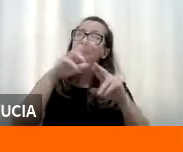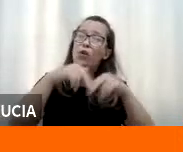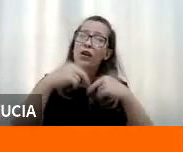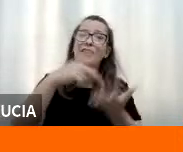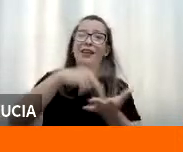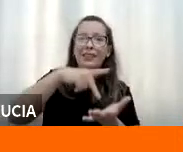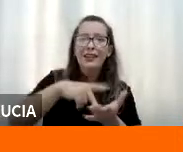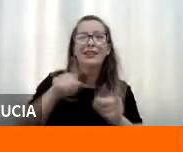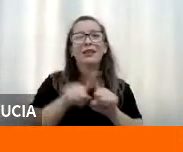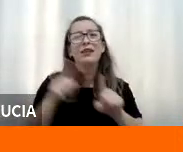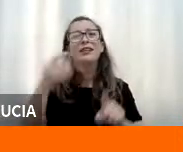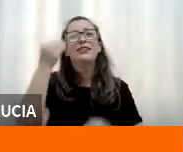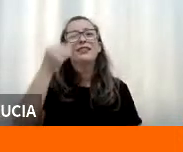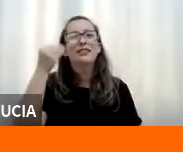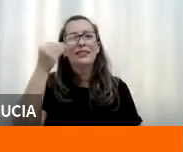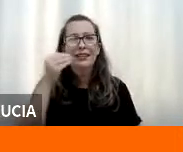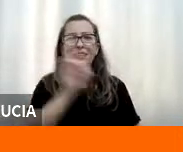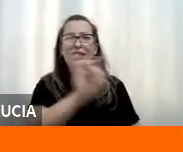população.